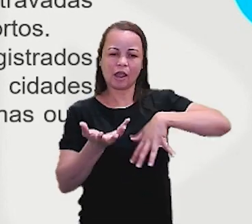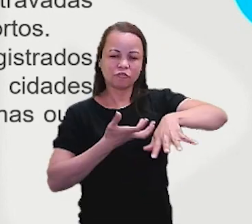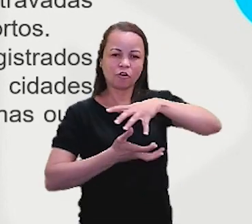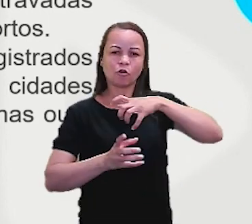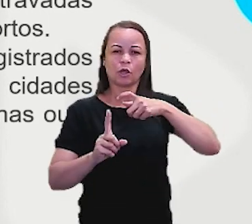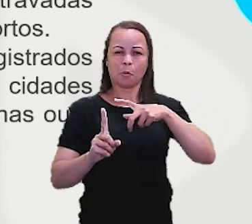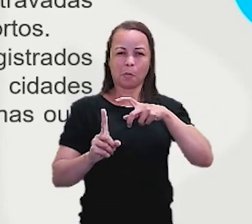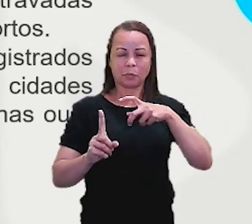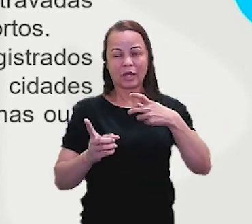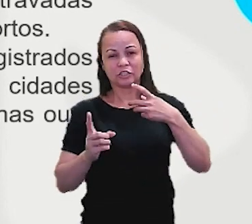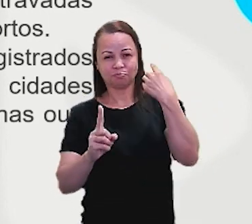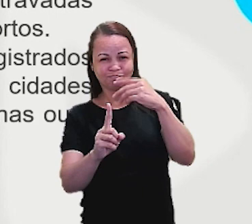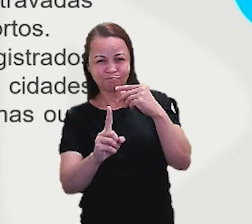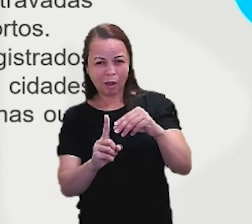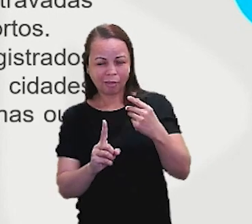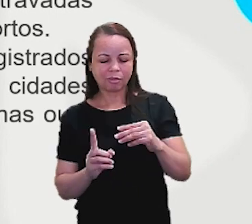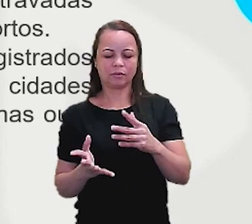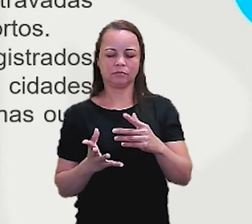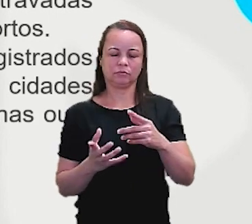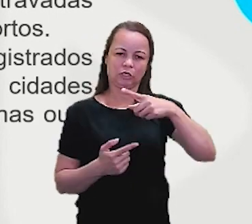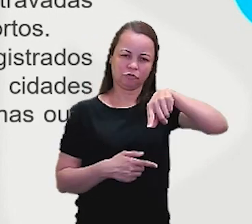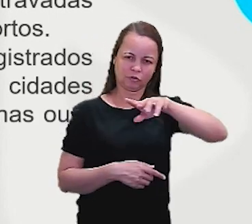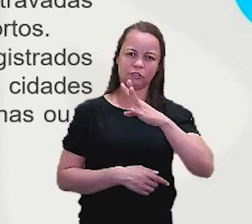das Vacinas vocês já conheceram, né?